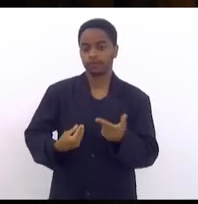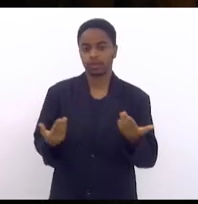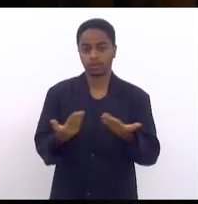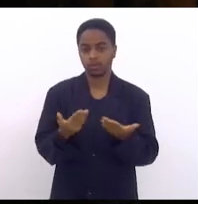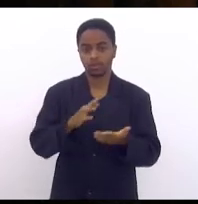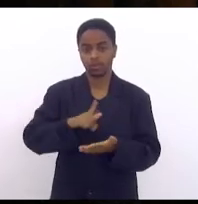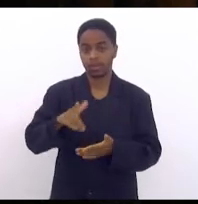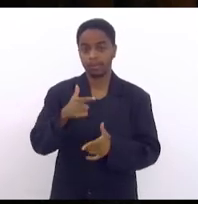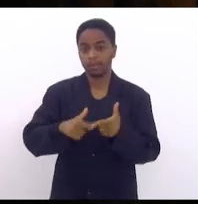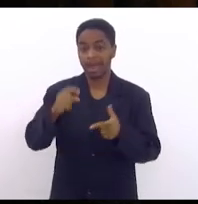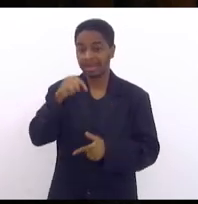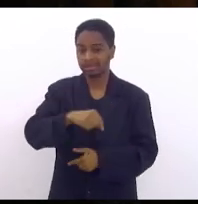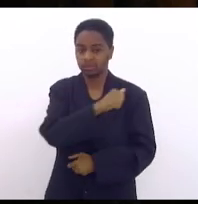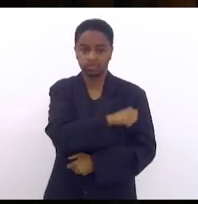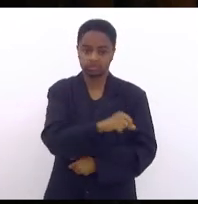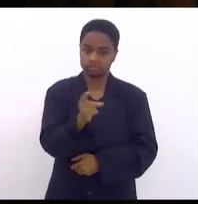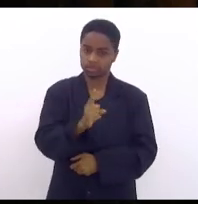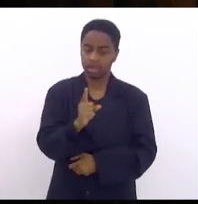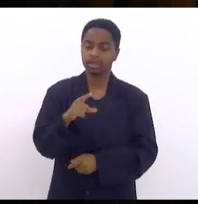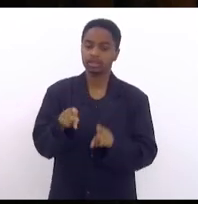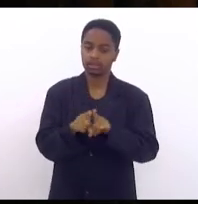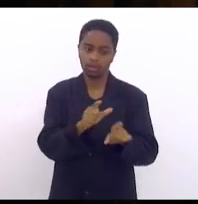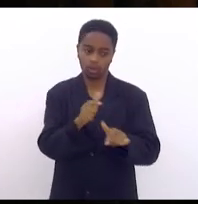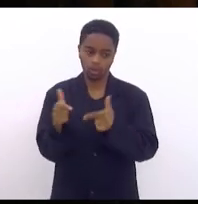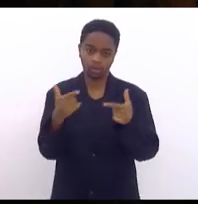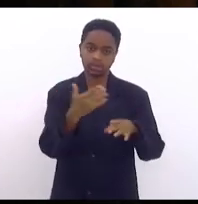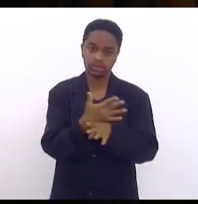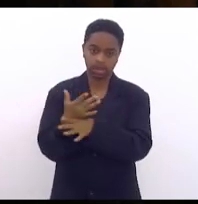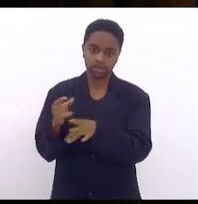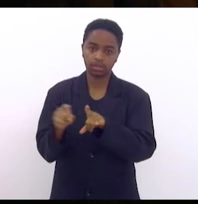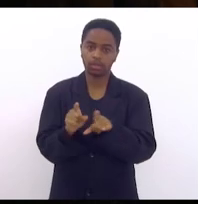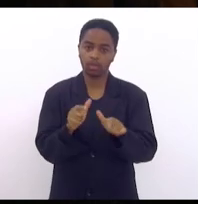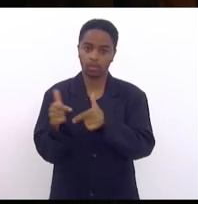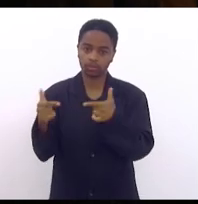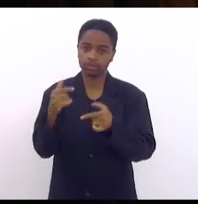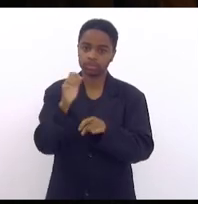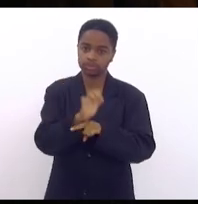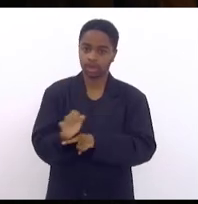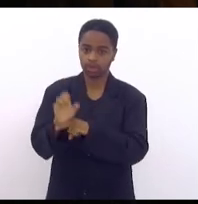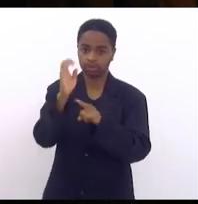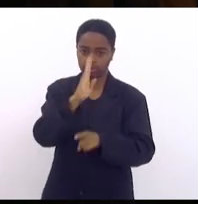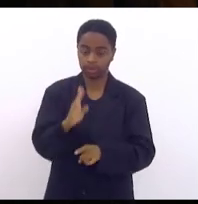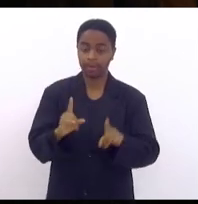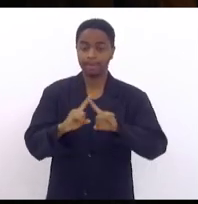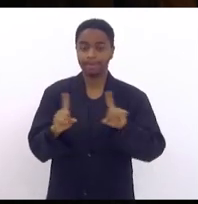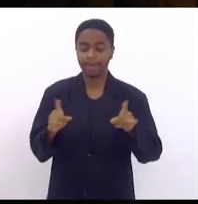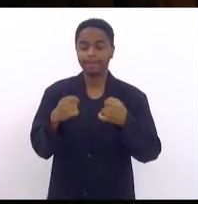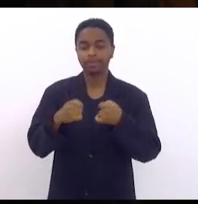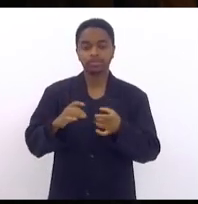um problema do Rio de Janeiro, mas um problema de muitas cidades e muitos estados no Brasil, mas de forma integrada e